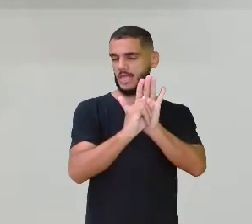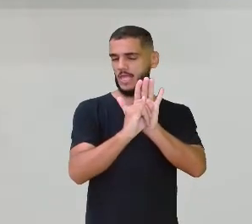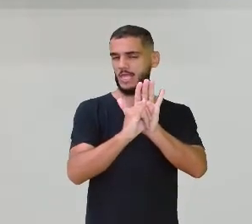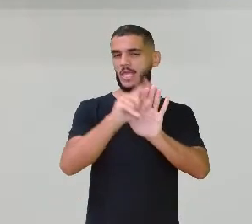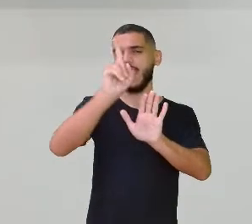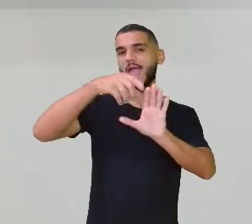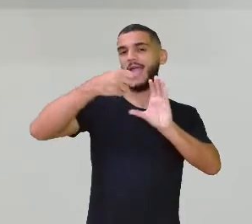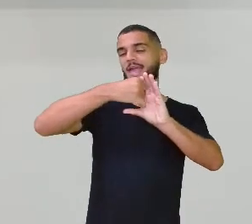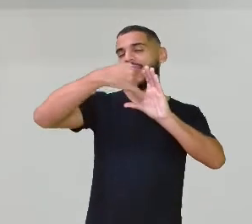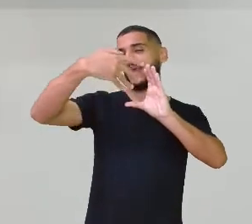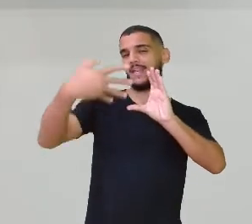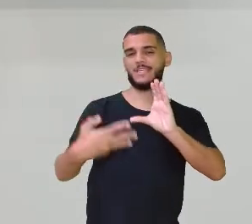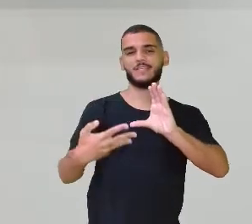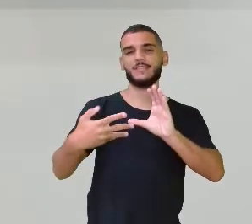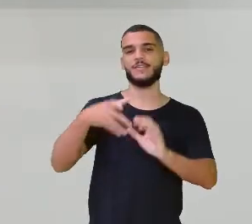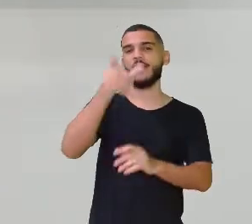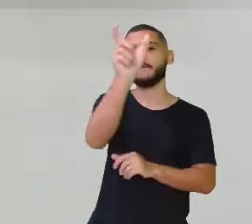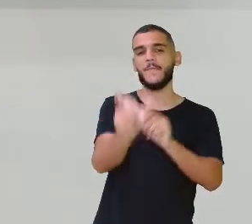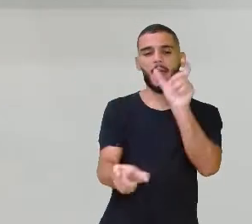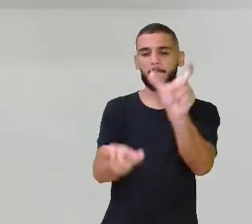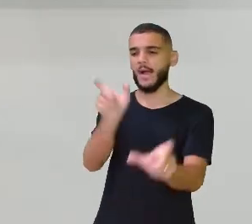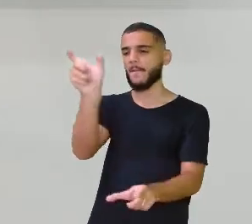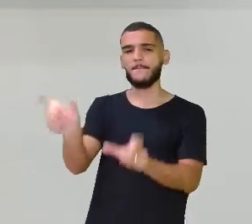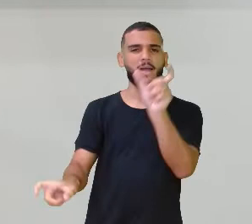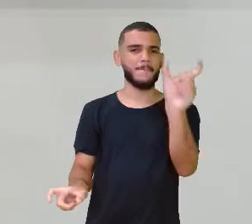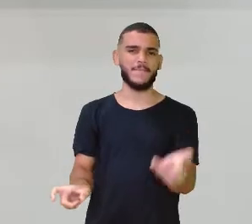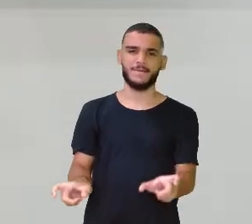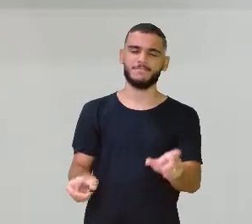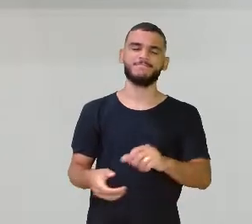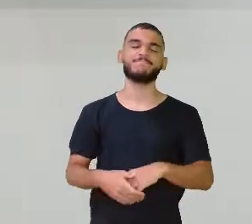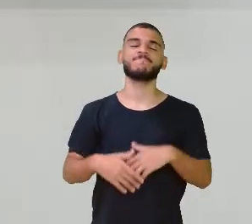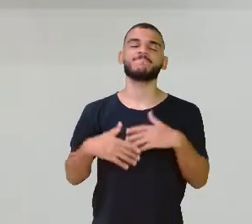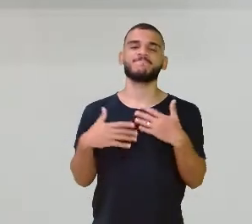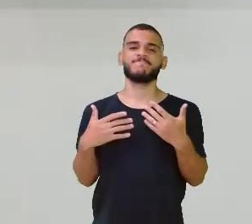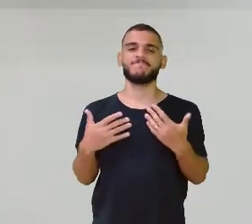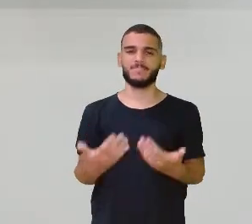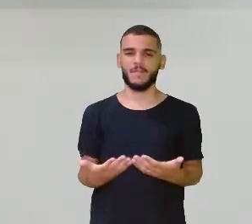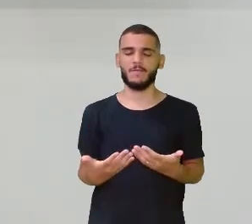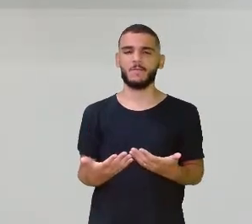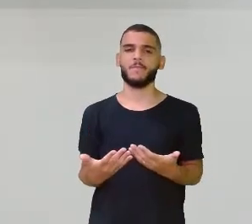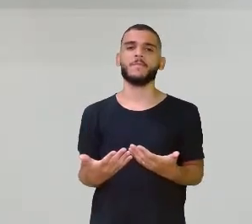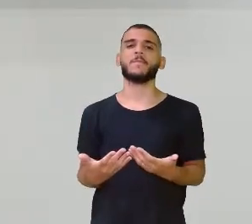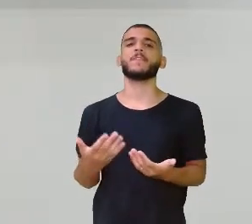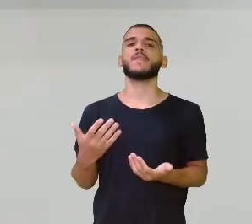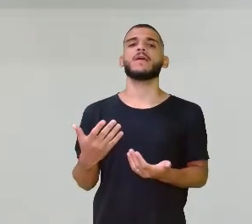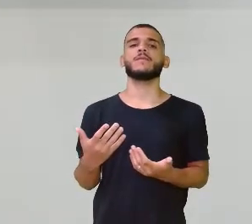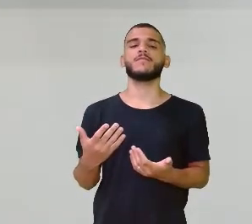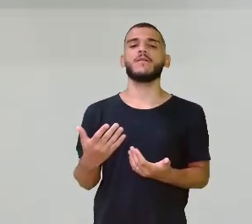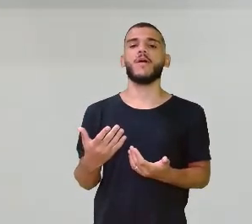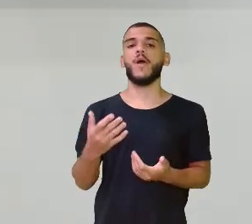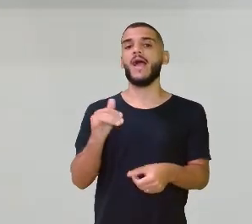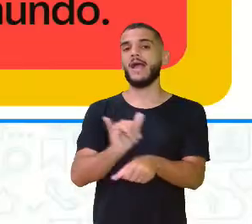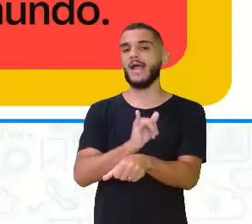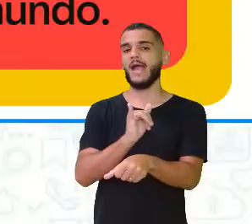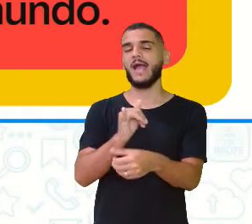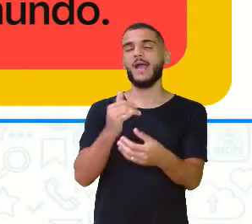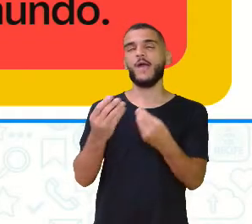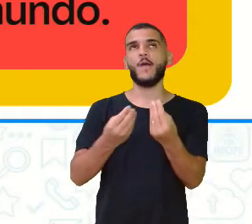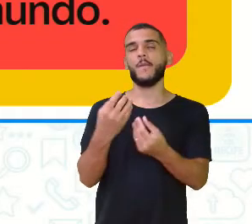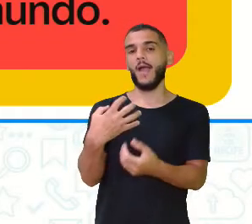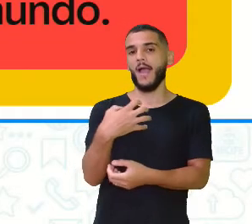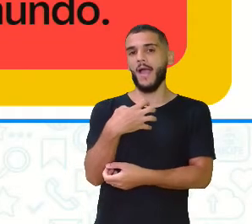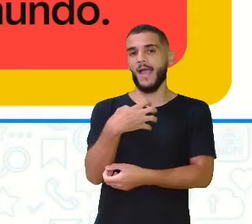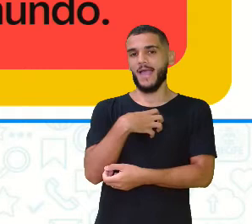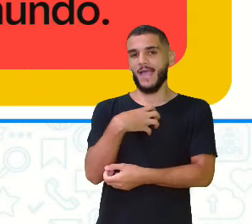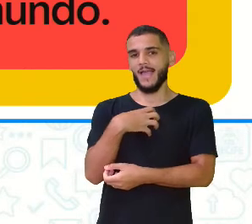uma característica individual de cada ser humano, tá certo? Mas sim a forma como cada pessoa se